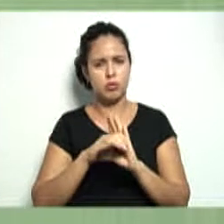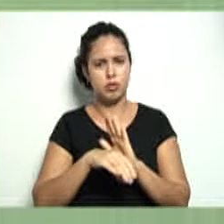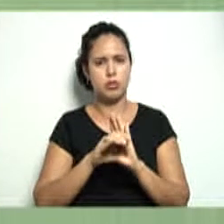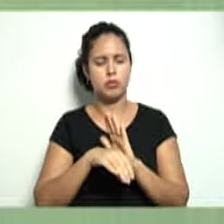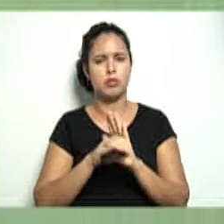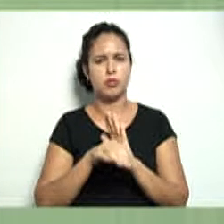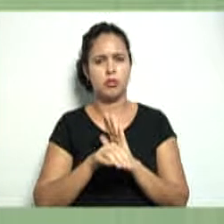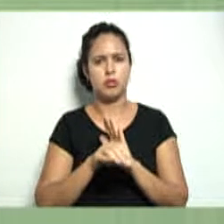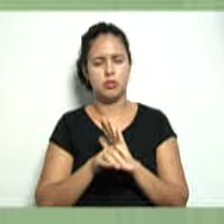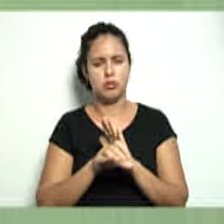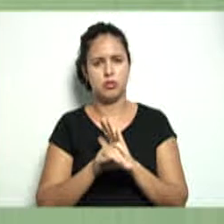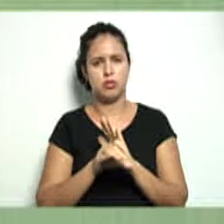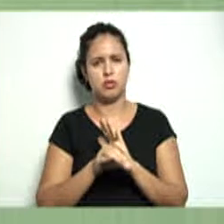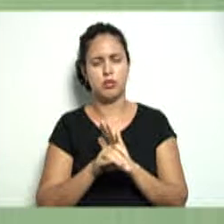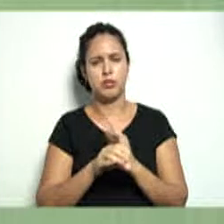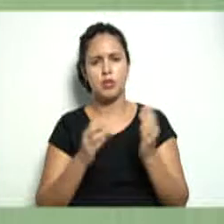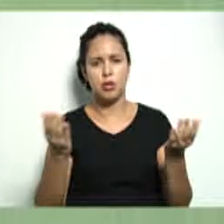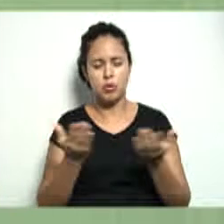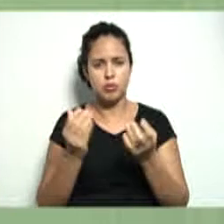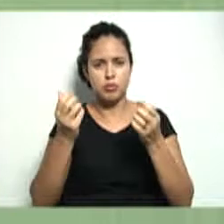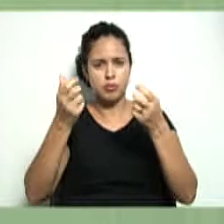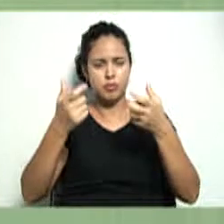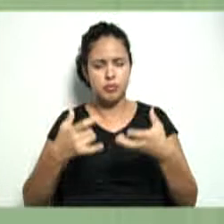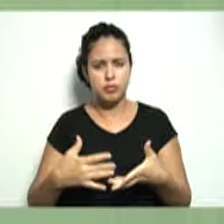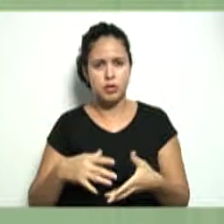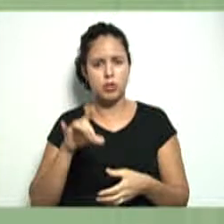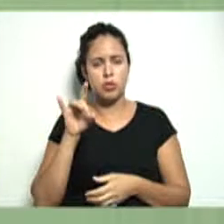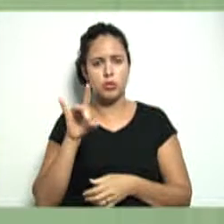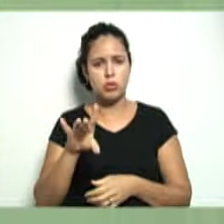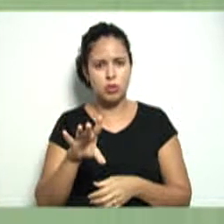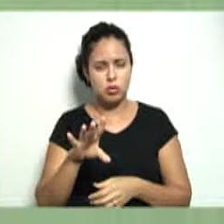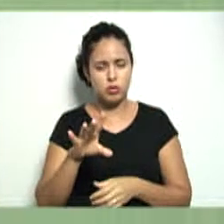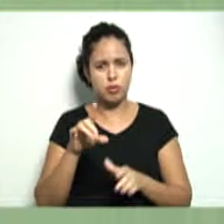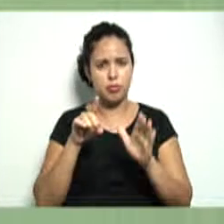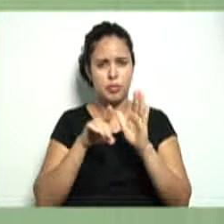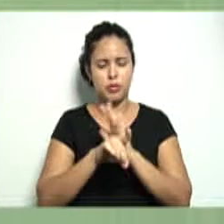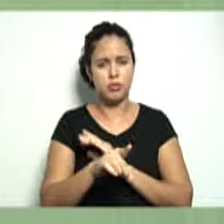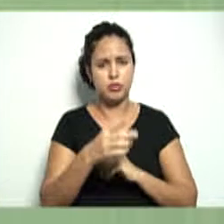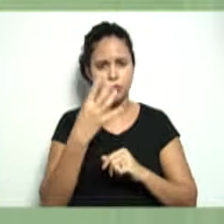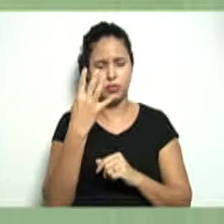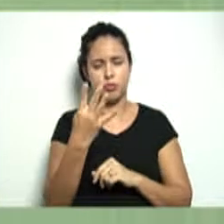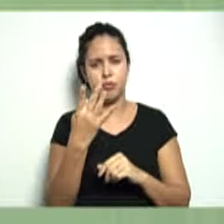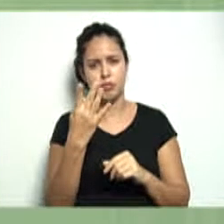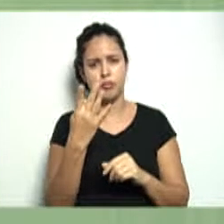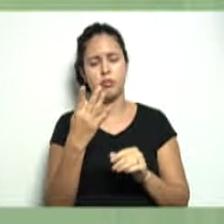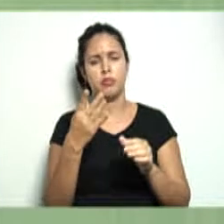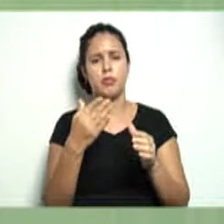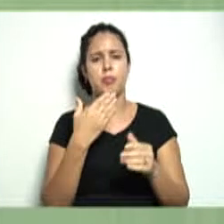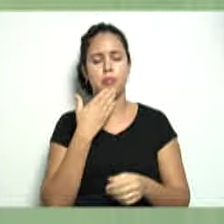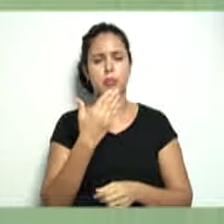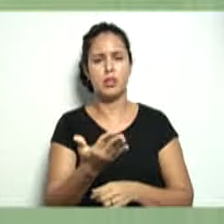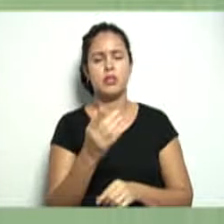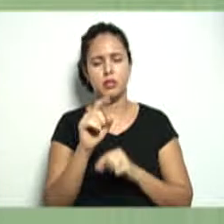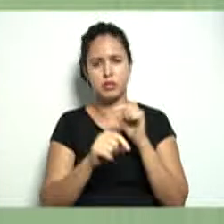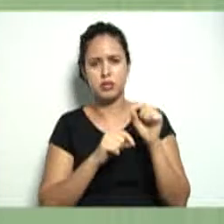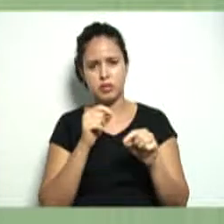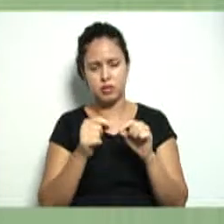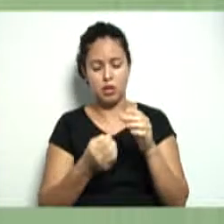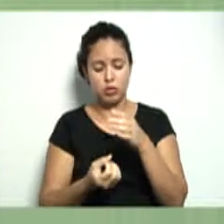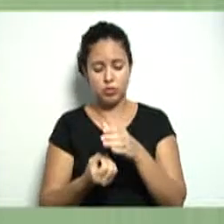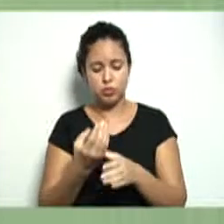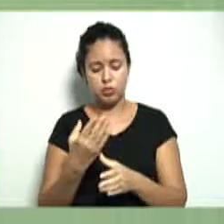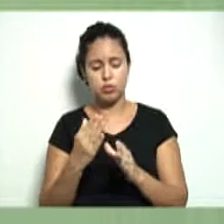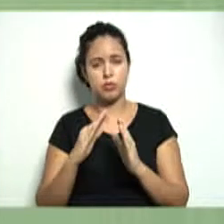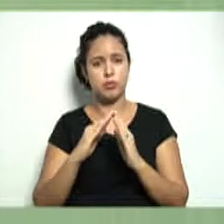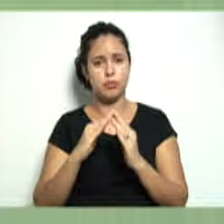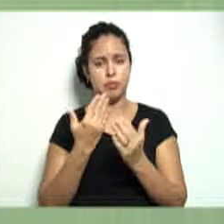de hoje. Só que o que a questão 4 está solicitando é com relação ao surgimento